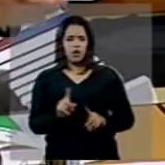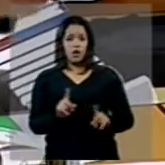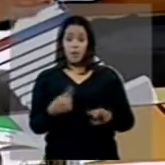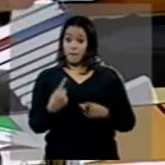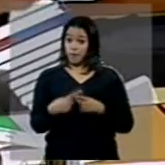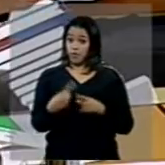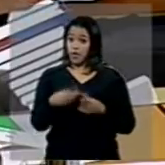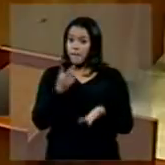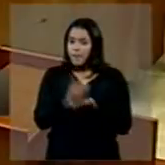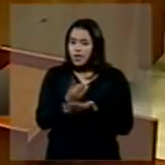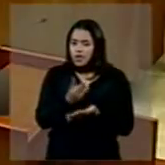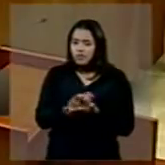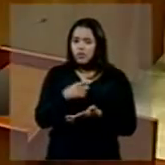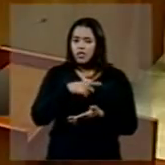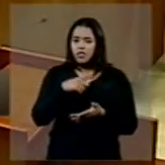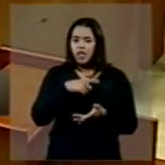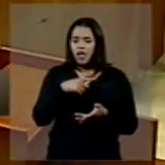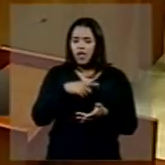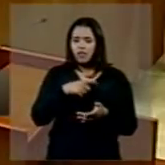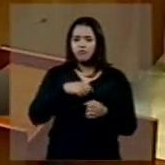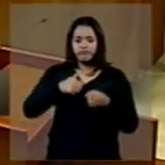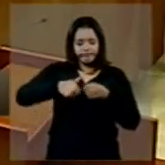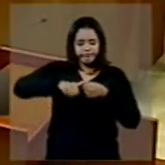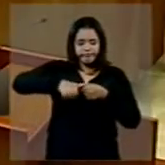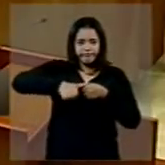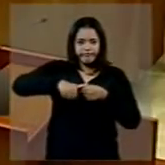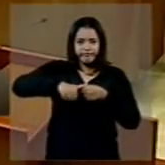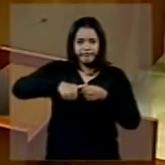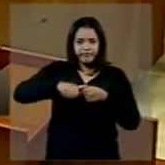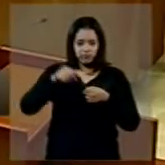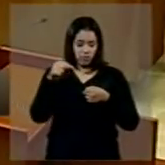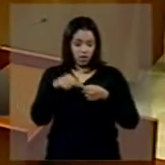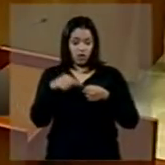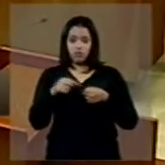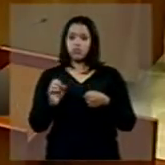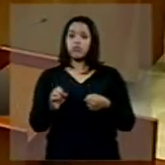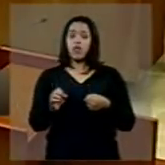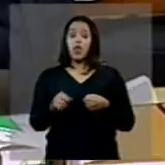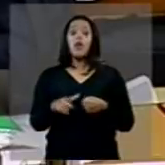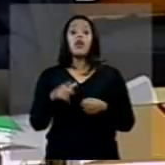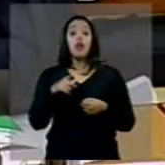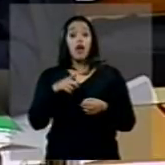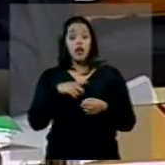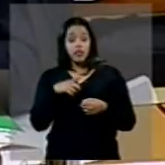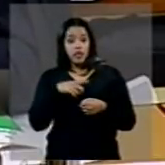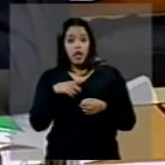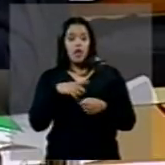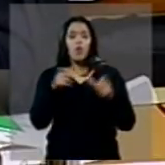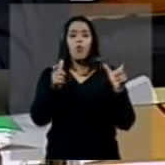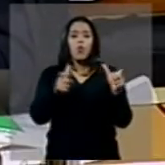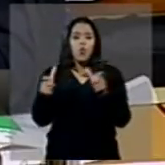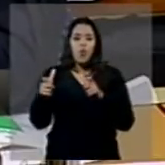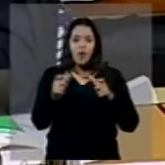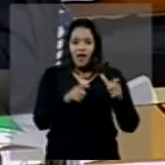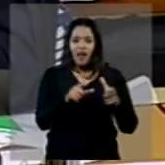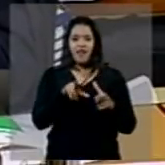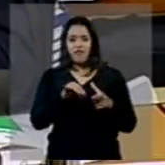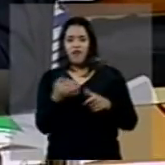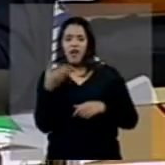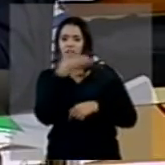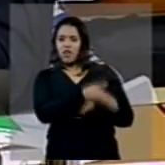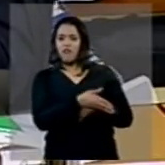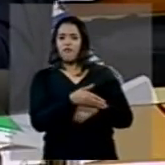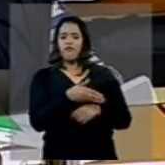com o aparelhinho de identificação biométrica, a sessão em que vota o